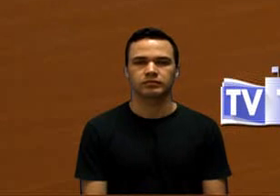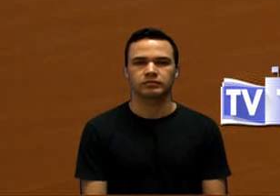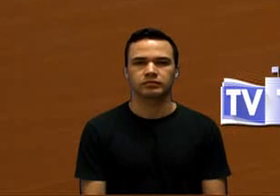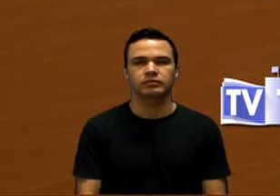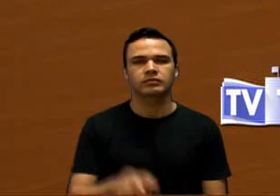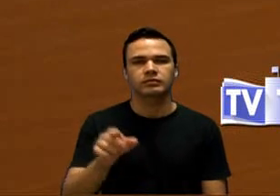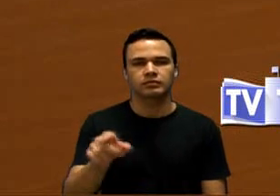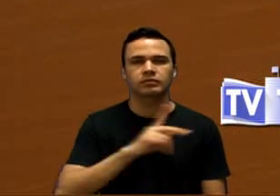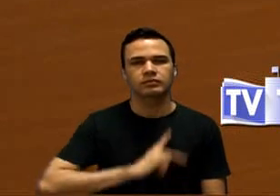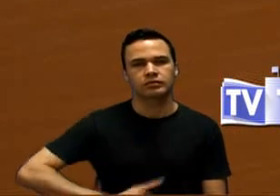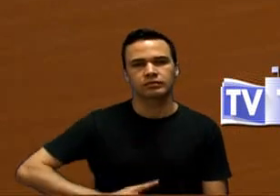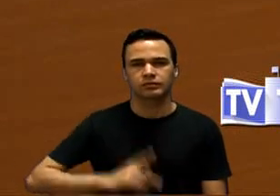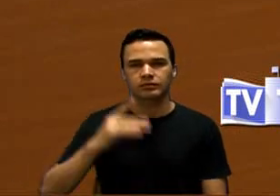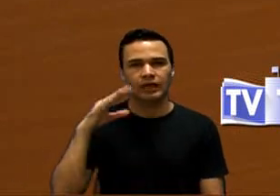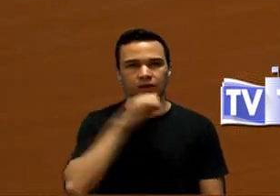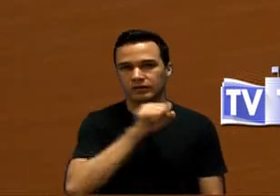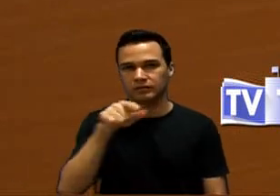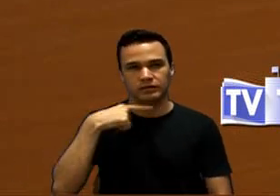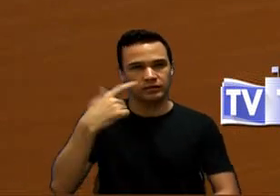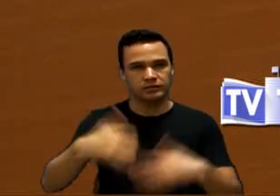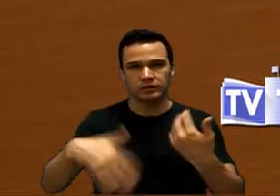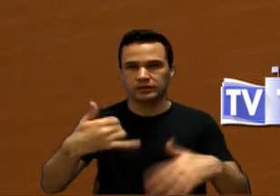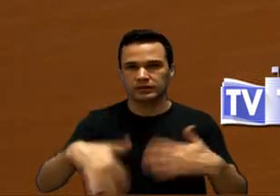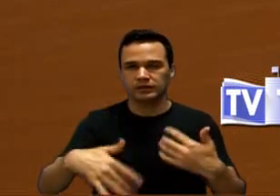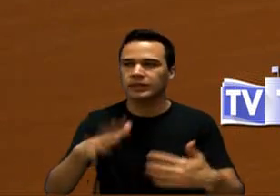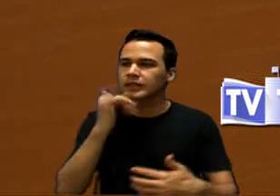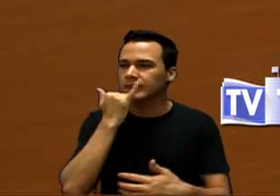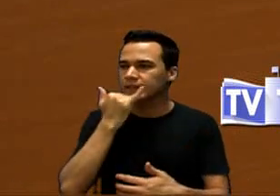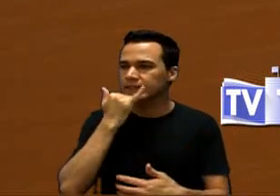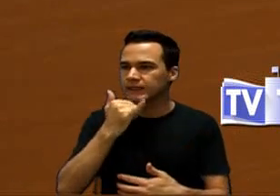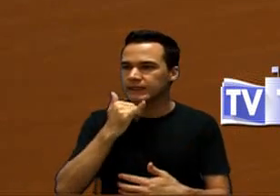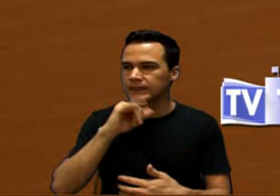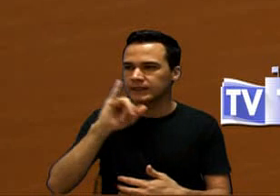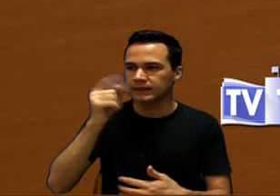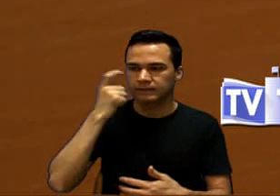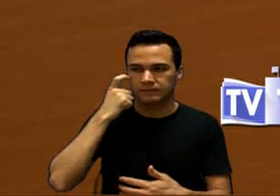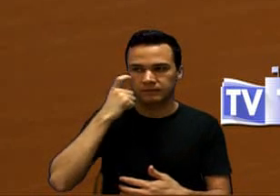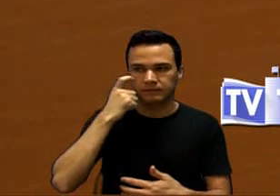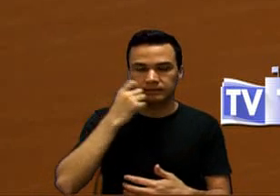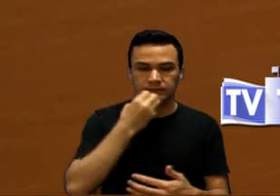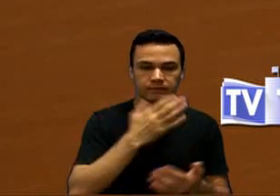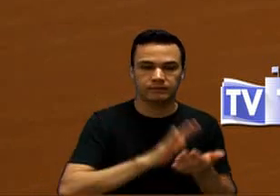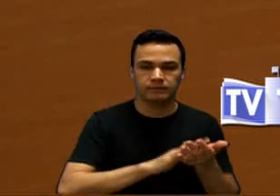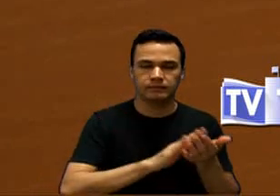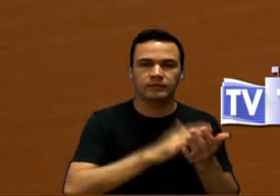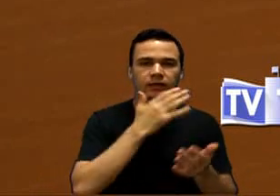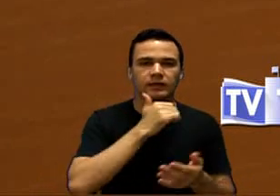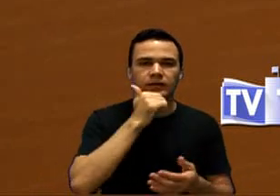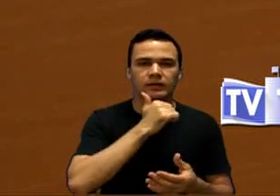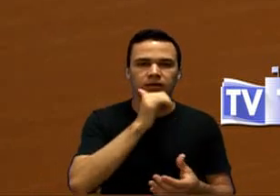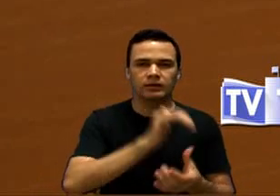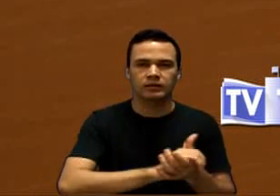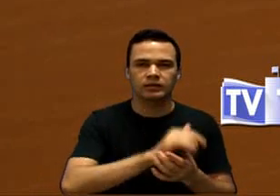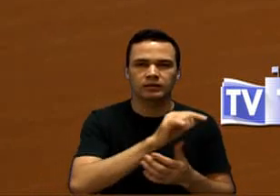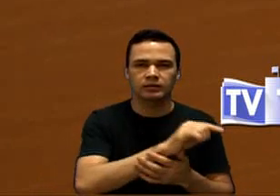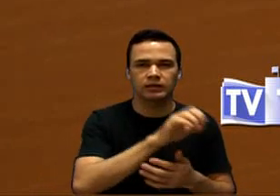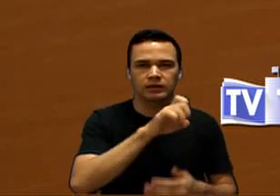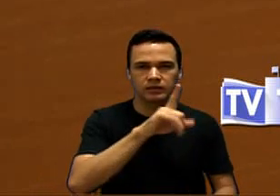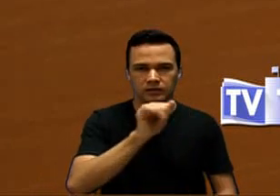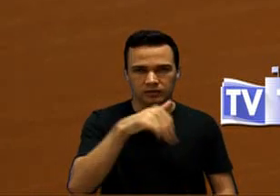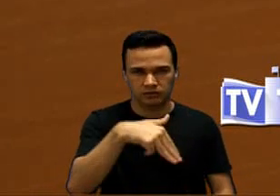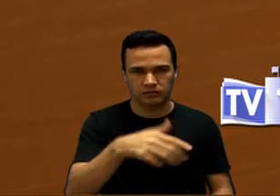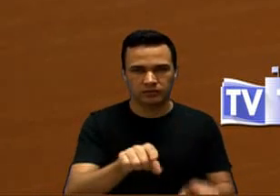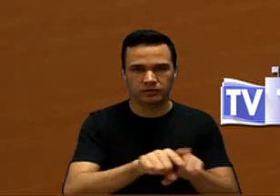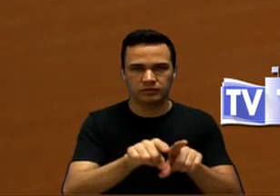Alô. Senhor presidente, só retomando aqui rapidinho, com licença, Donizete. É voto de congratulação ao casal Edson Gomes Luna e Cristina da